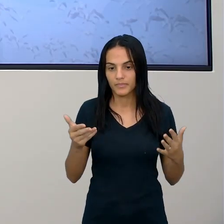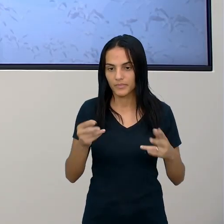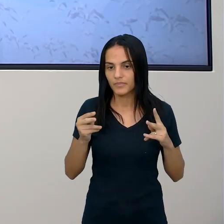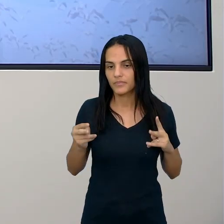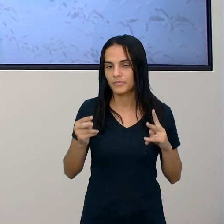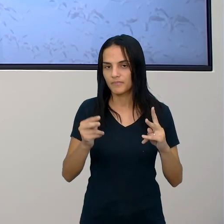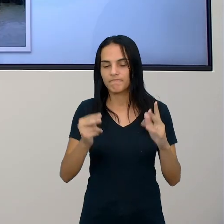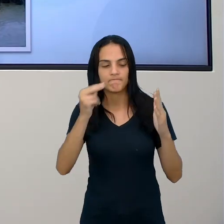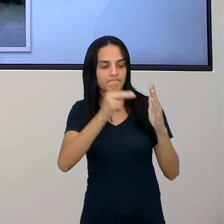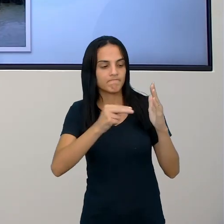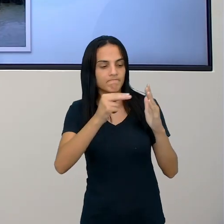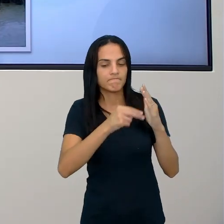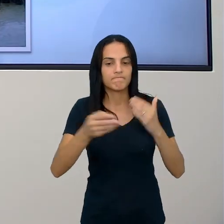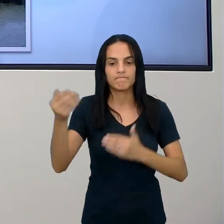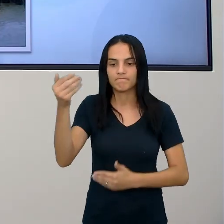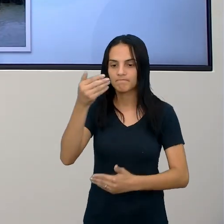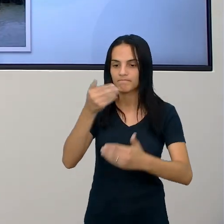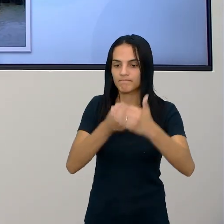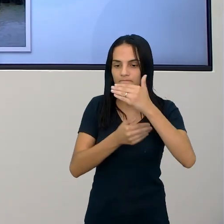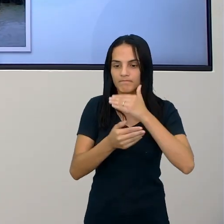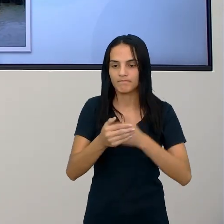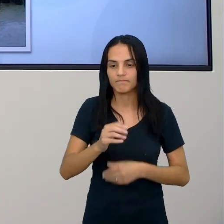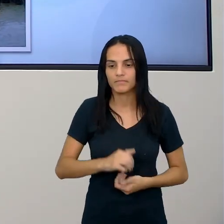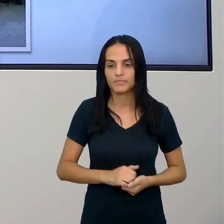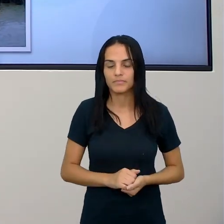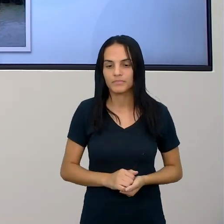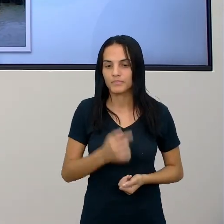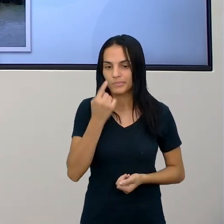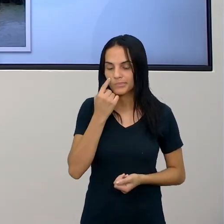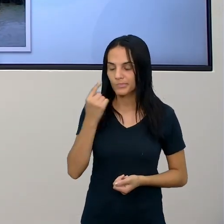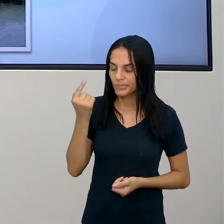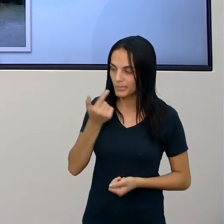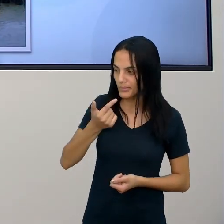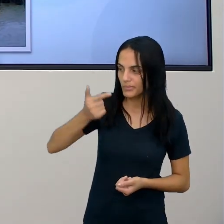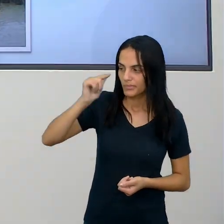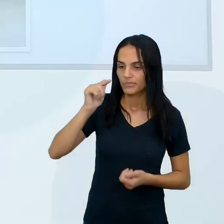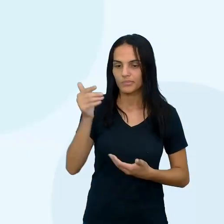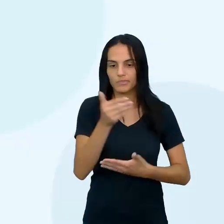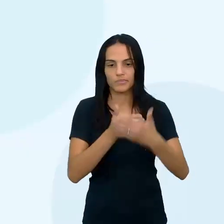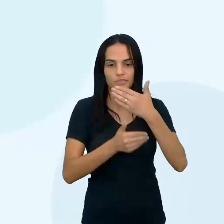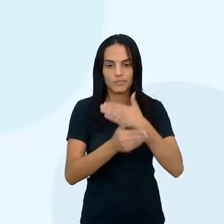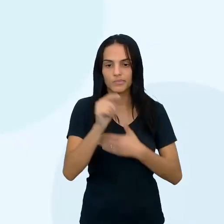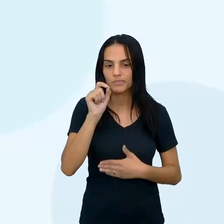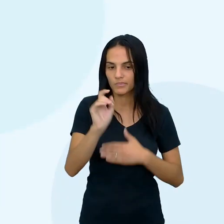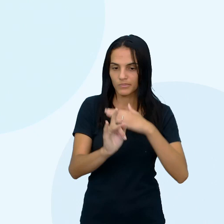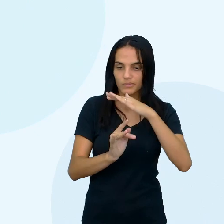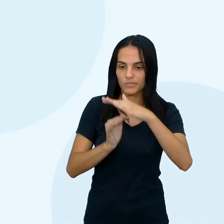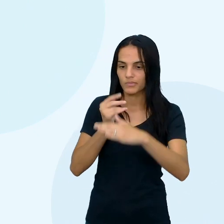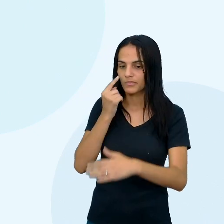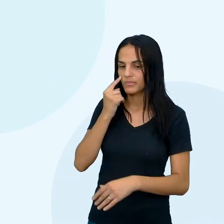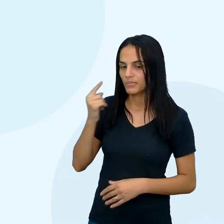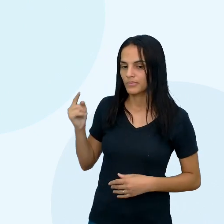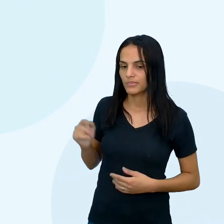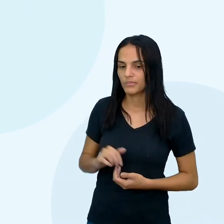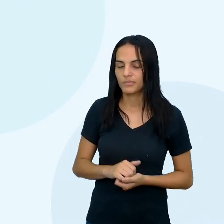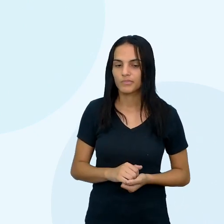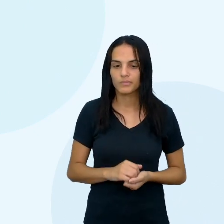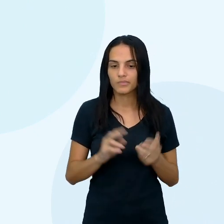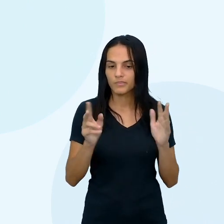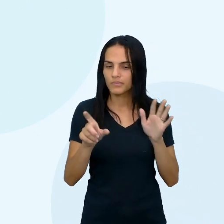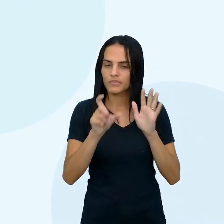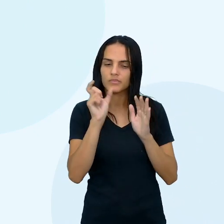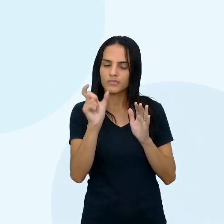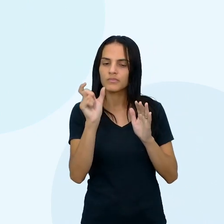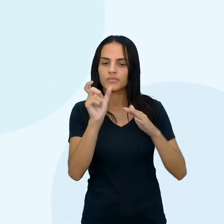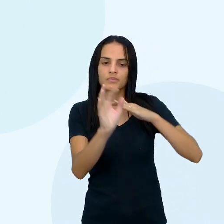lendo os slides, tá bom? O próximo slide que eu vou ler é da migração, né? Então, o termo